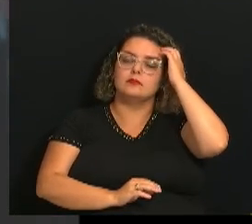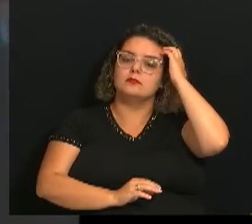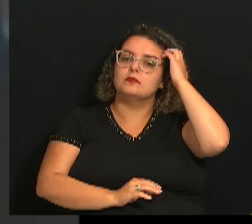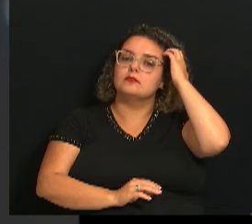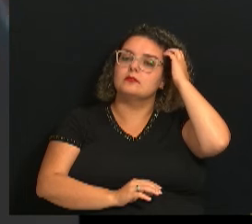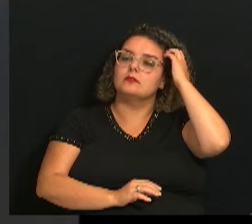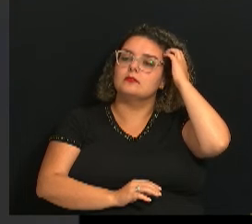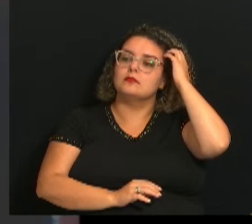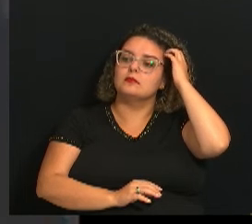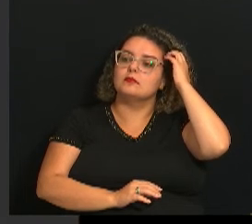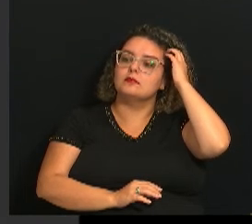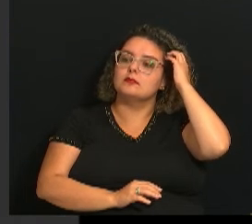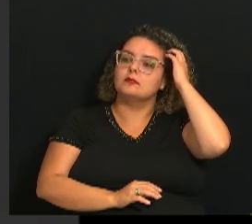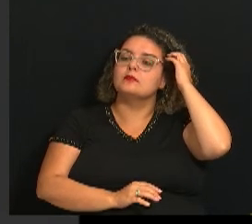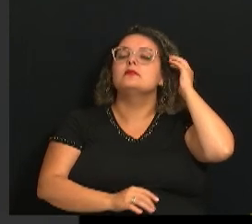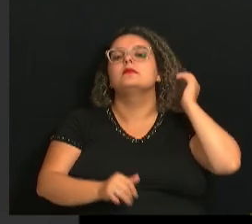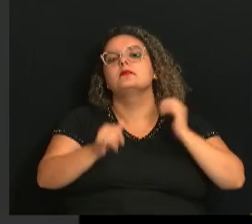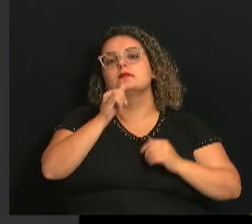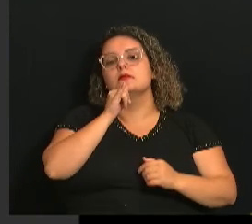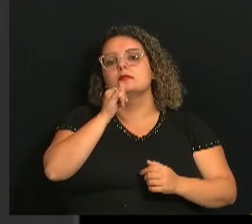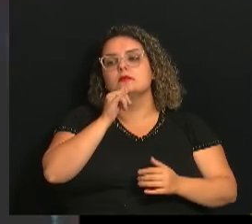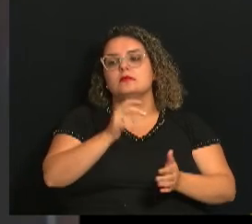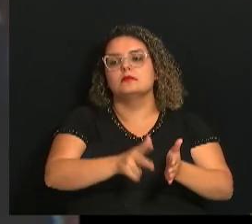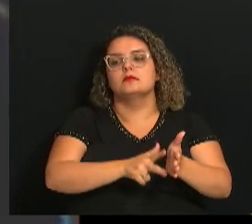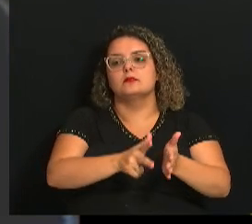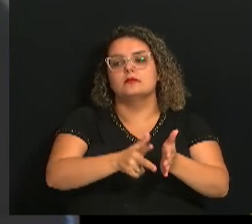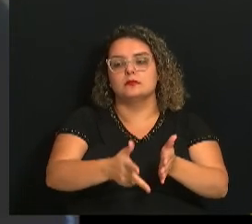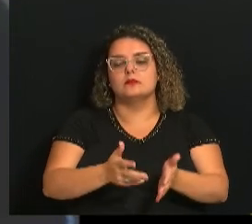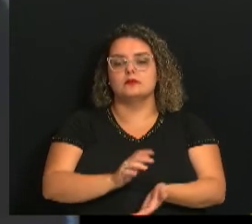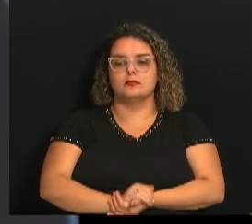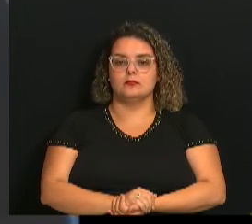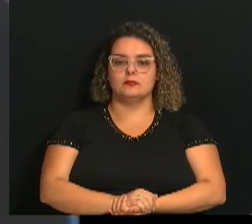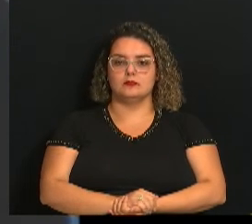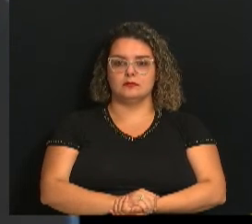exemplo com o transporte ferroviário.